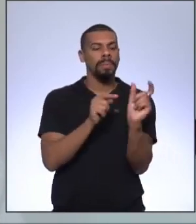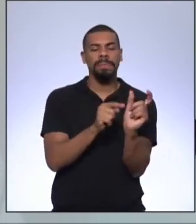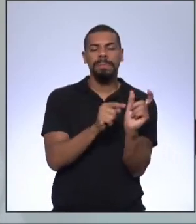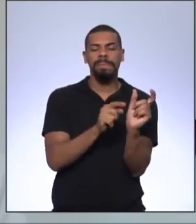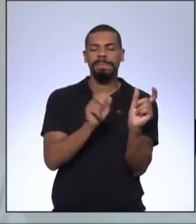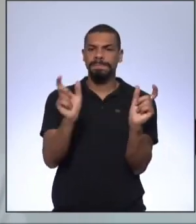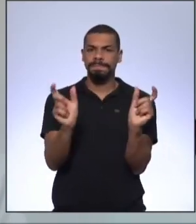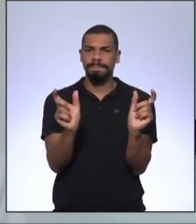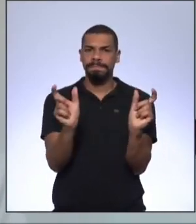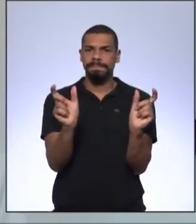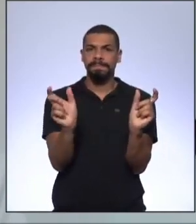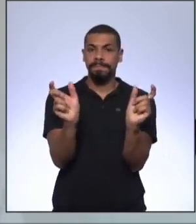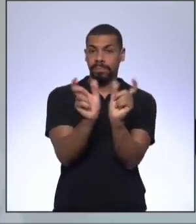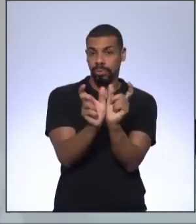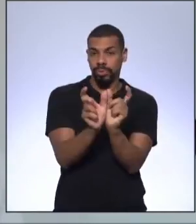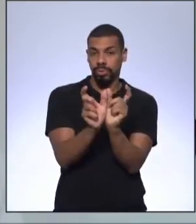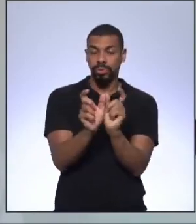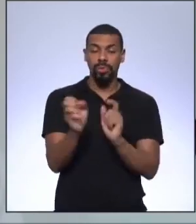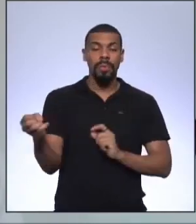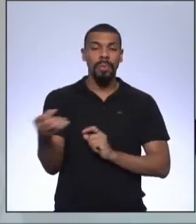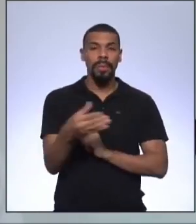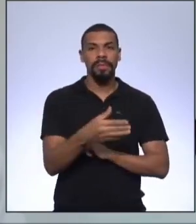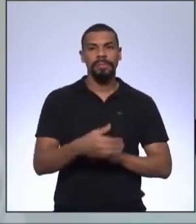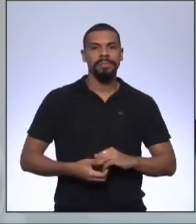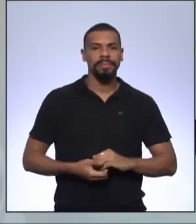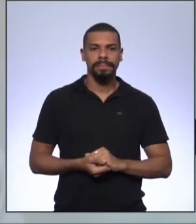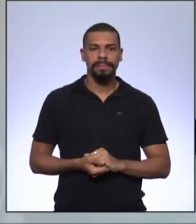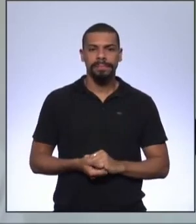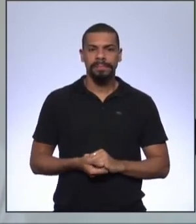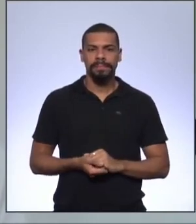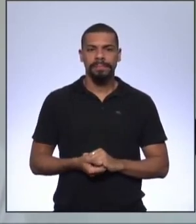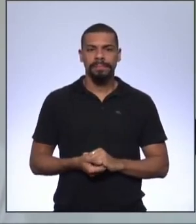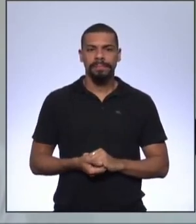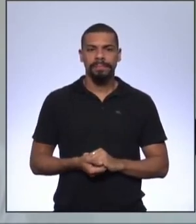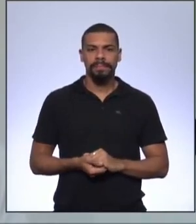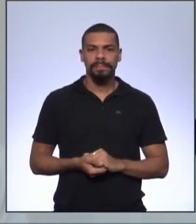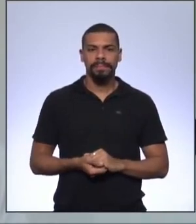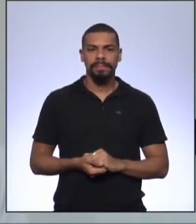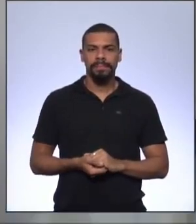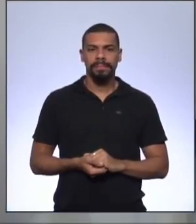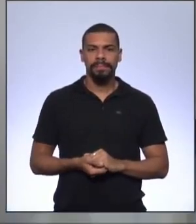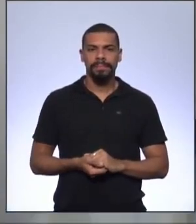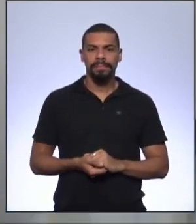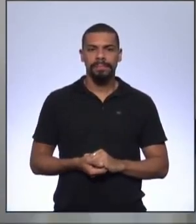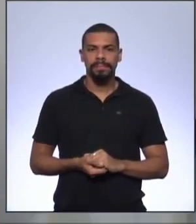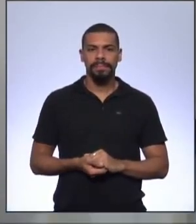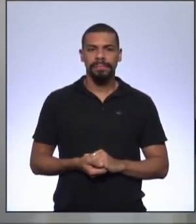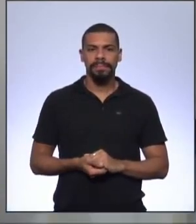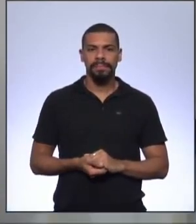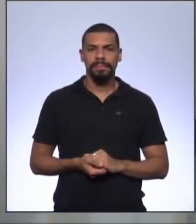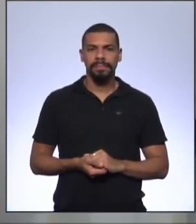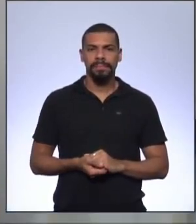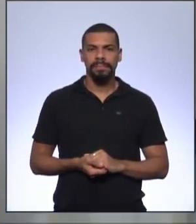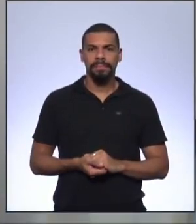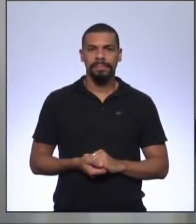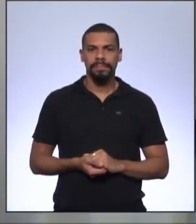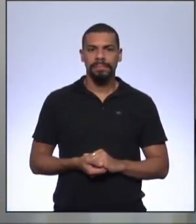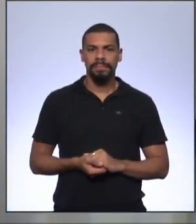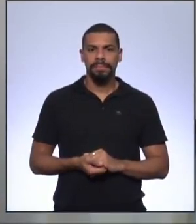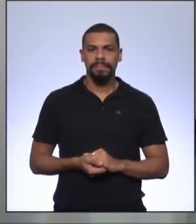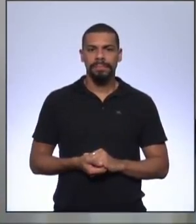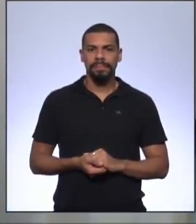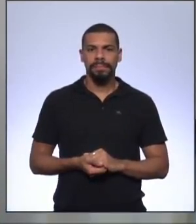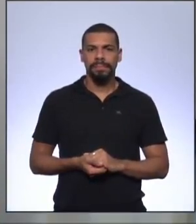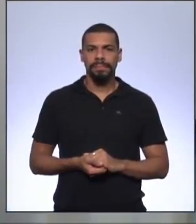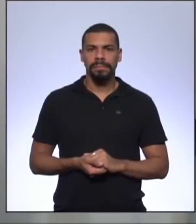e prefixo, certo? Certo. Obrigado, Antônia. Já voltou o áudio